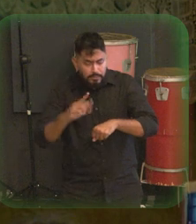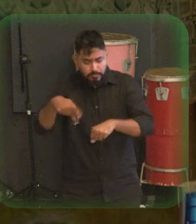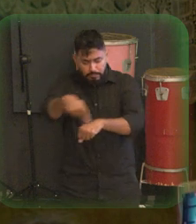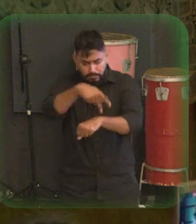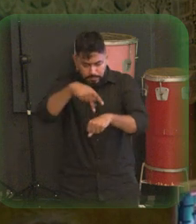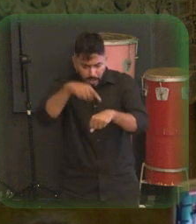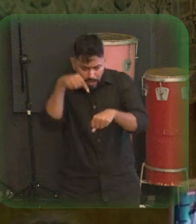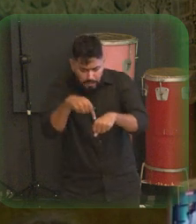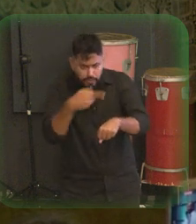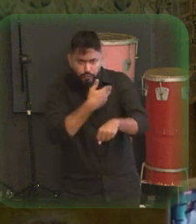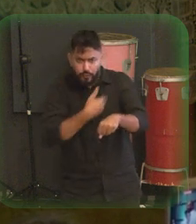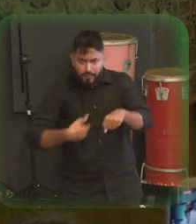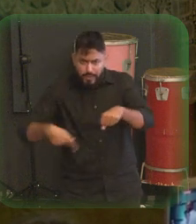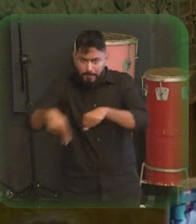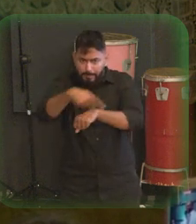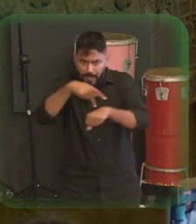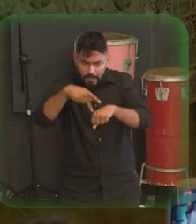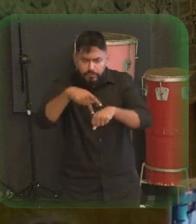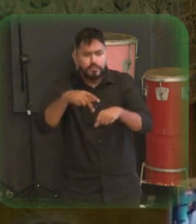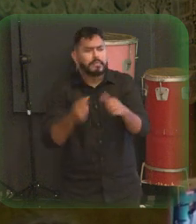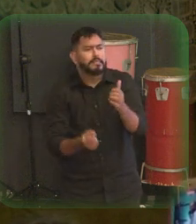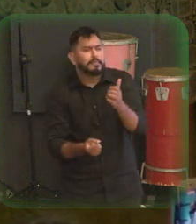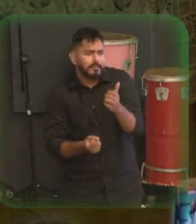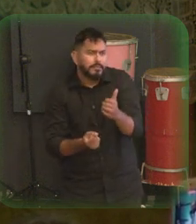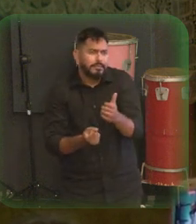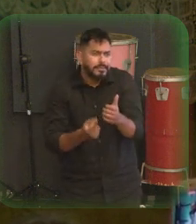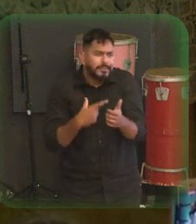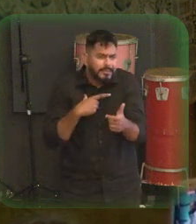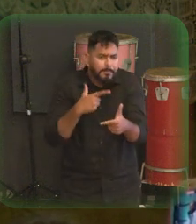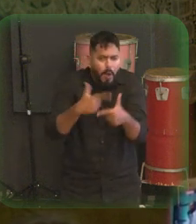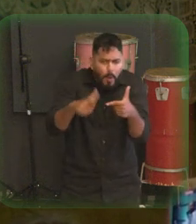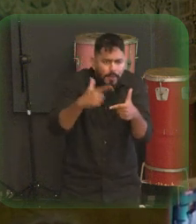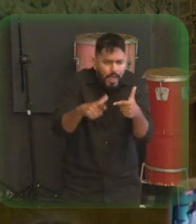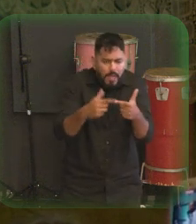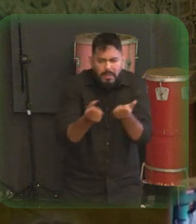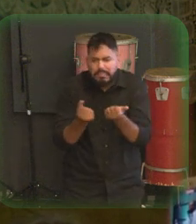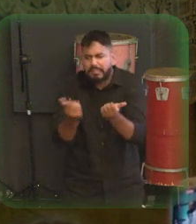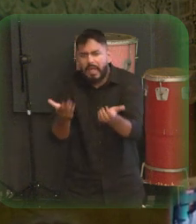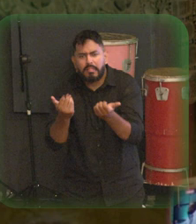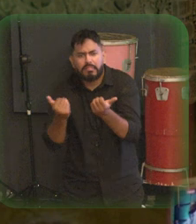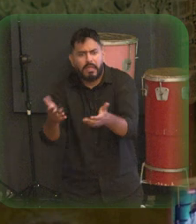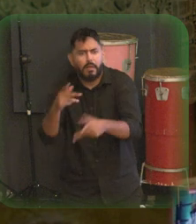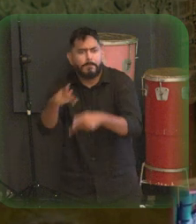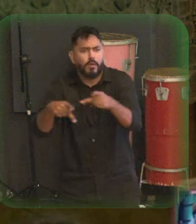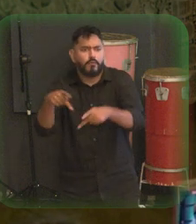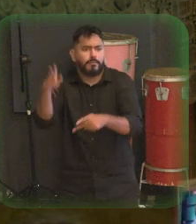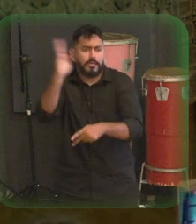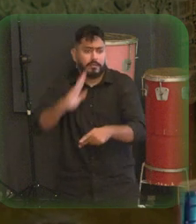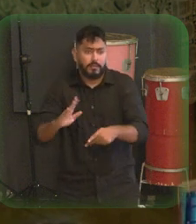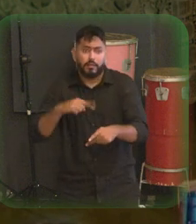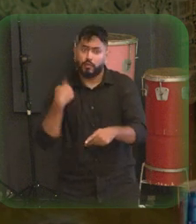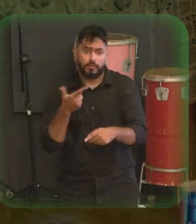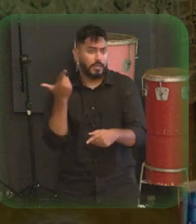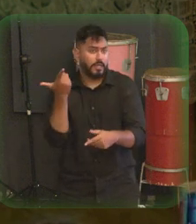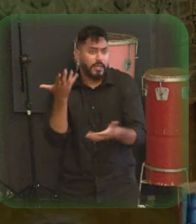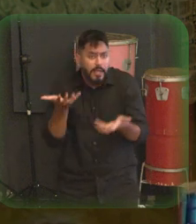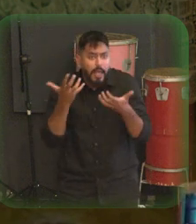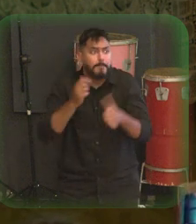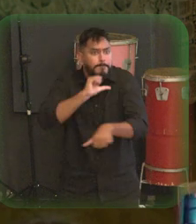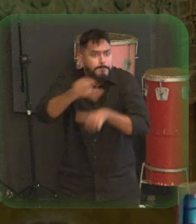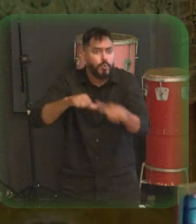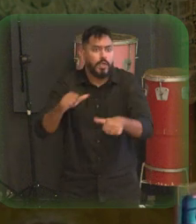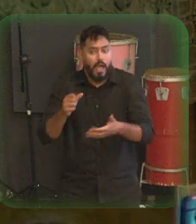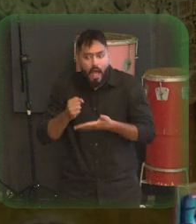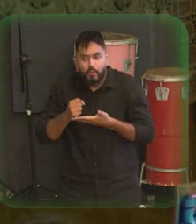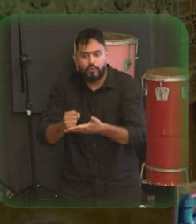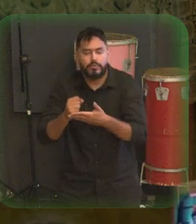o Estado brasileiro cria uma série de problemas para o povo brasileiro, e o nosso papel é tentar mudar essa dinâmica. ajudar o povo brasileiro a